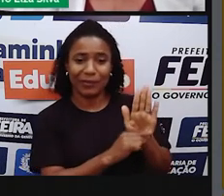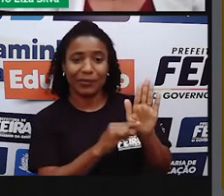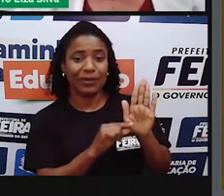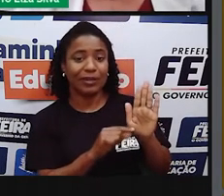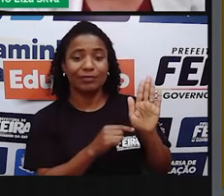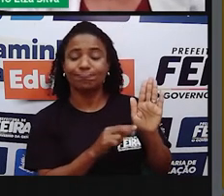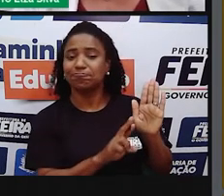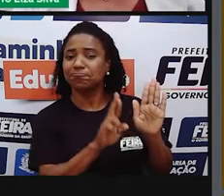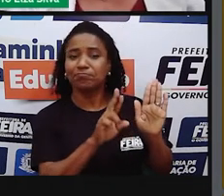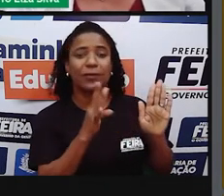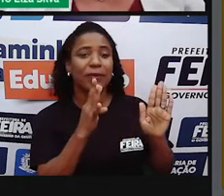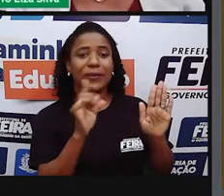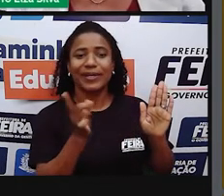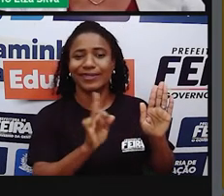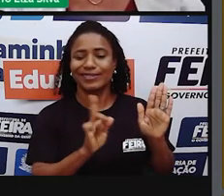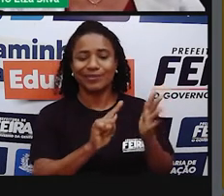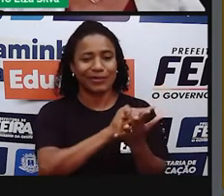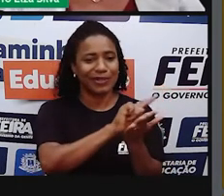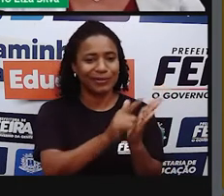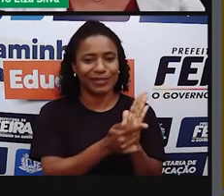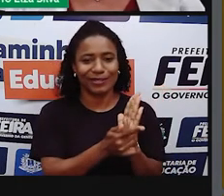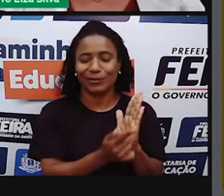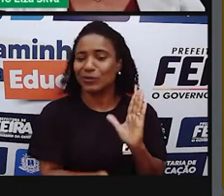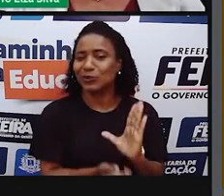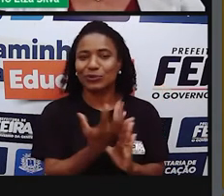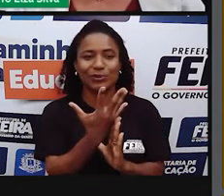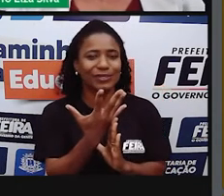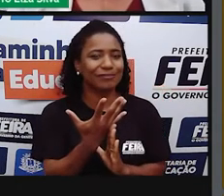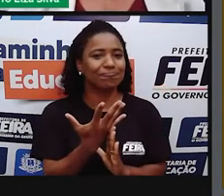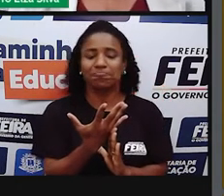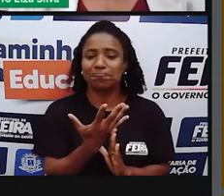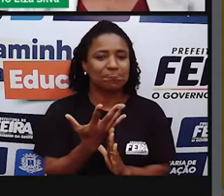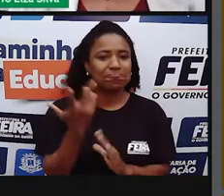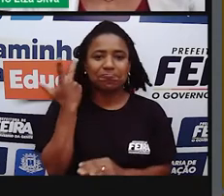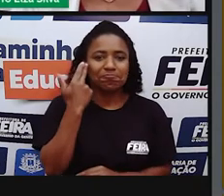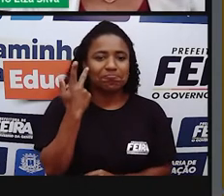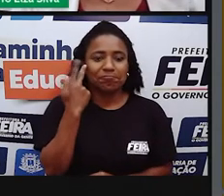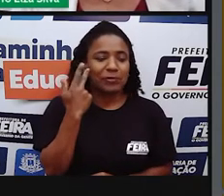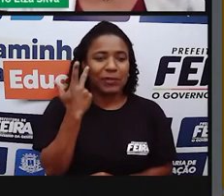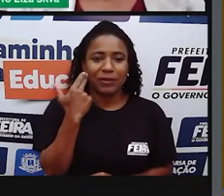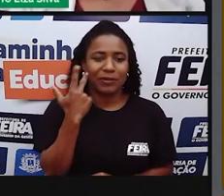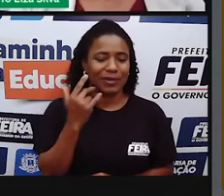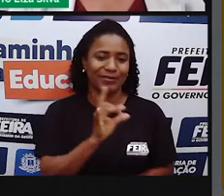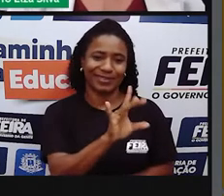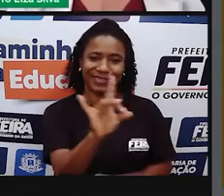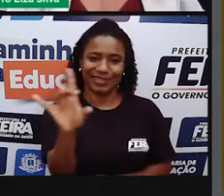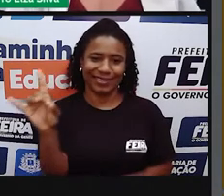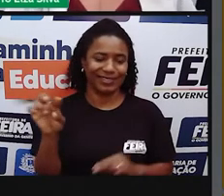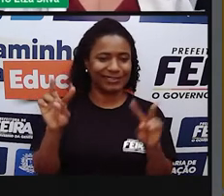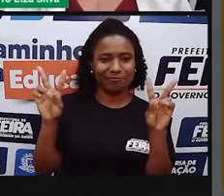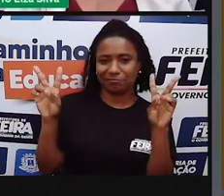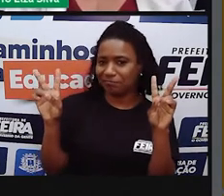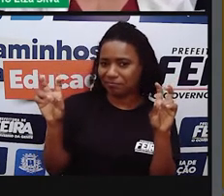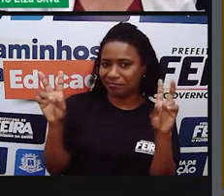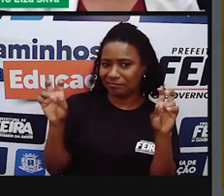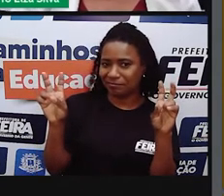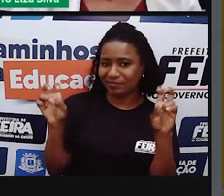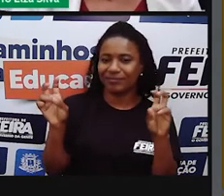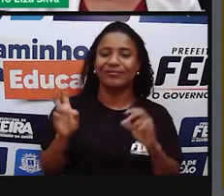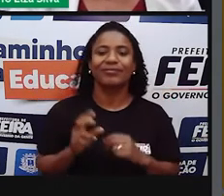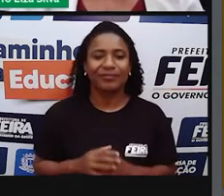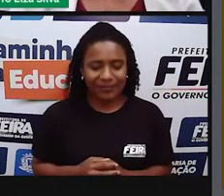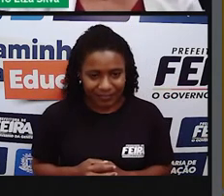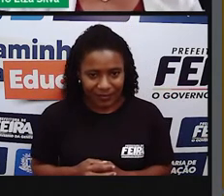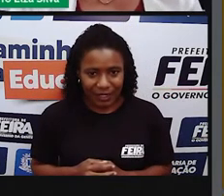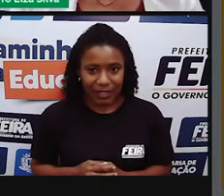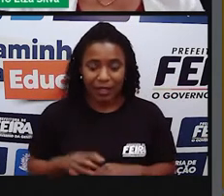um gênero que surge da oralidade. De um modo geral, os provérbios buscam transmitir